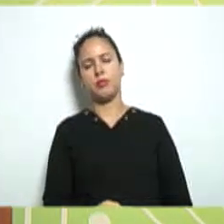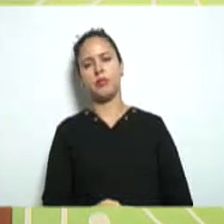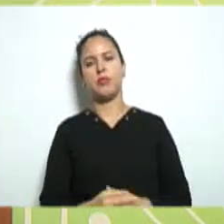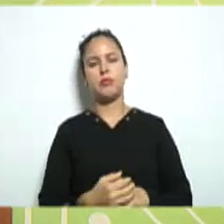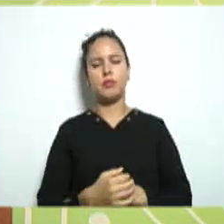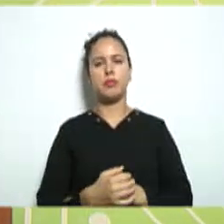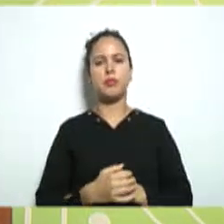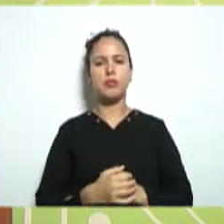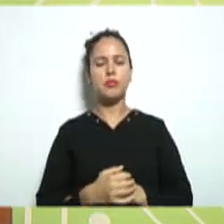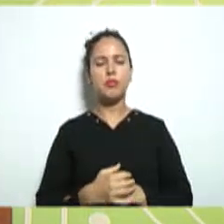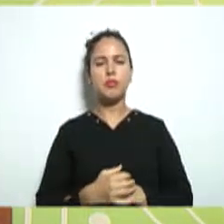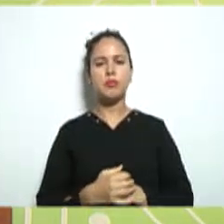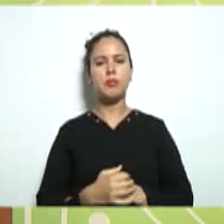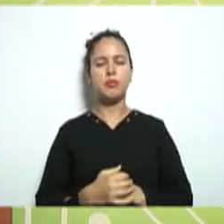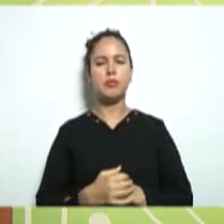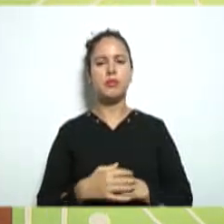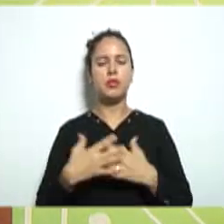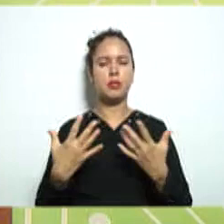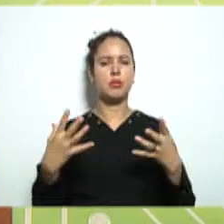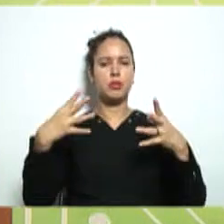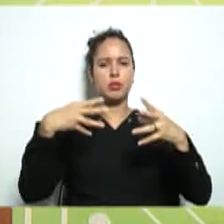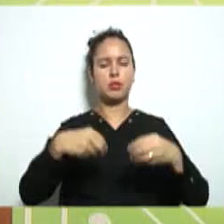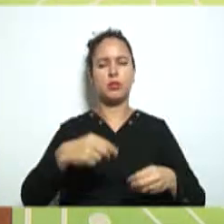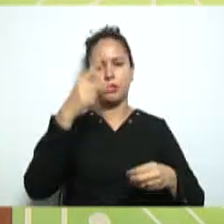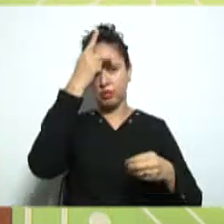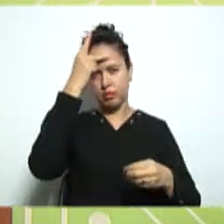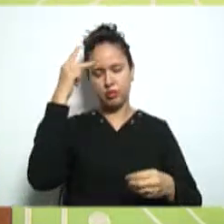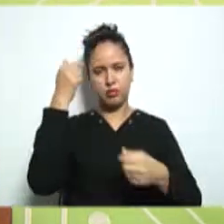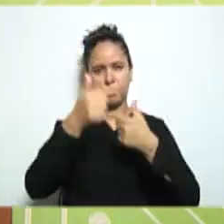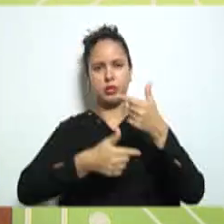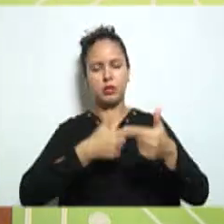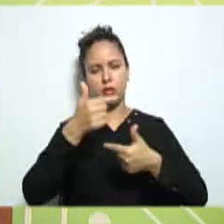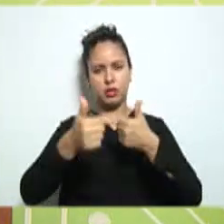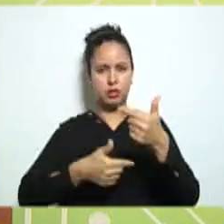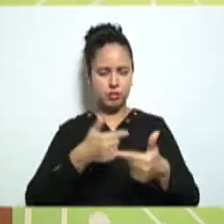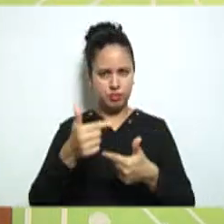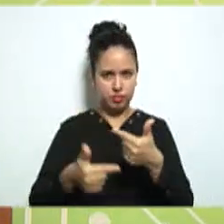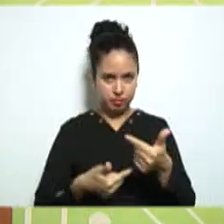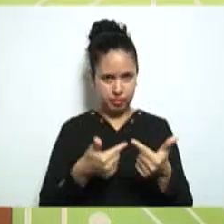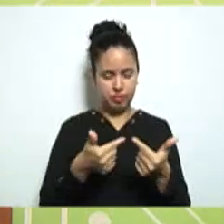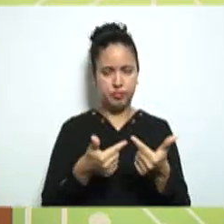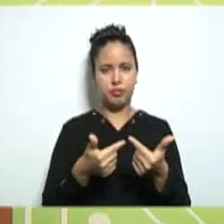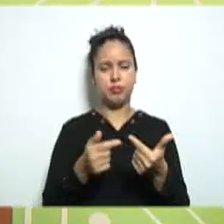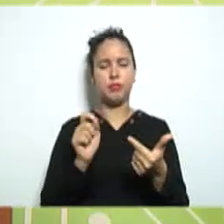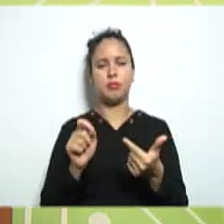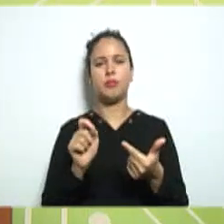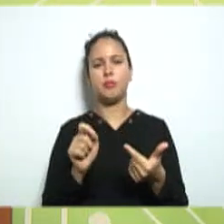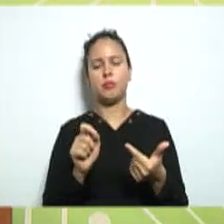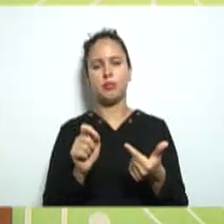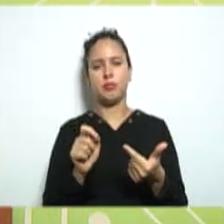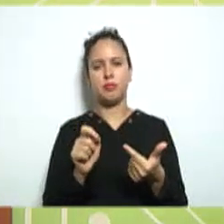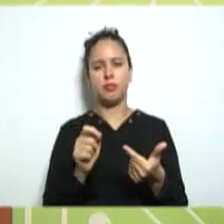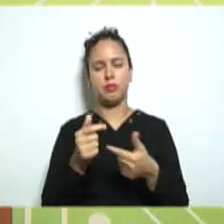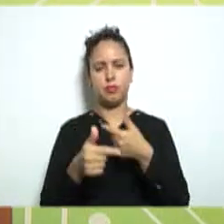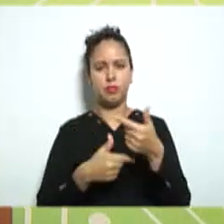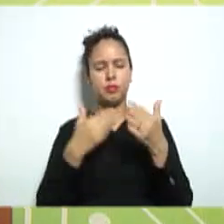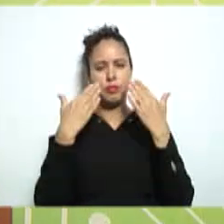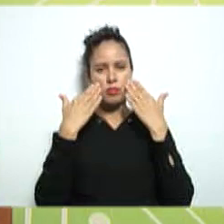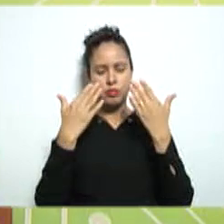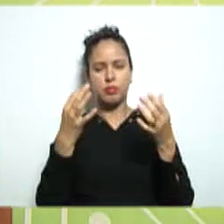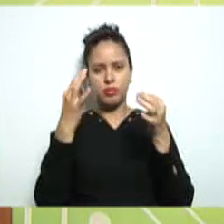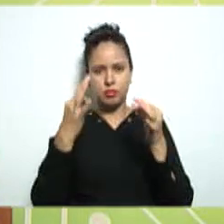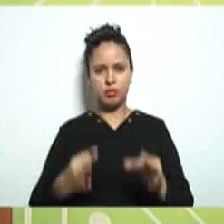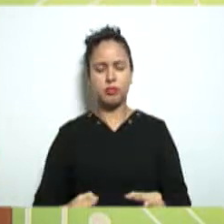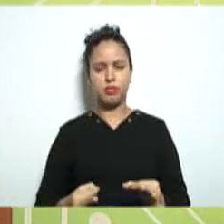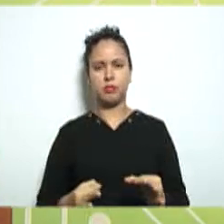todas as pessoas que trabalham na condição de trabalho decente, no trabalho